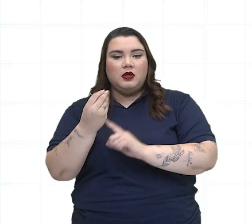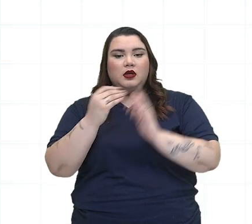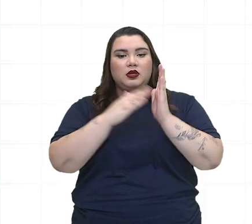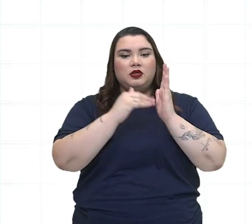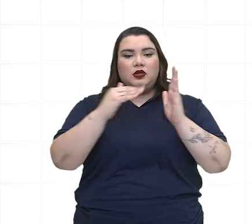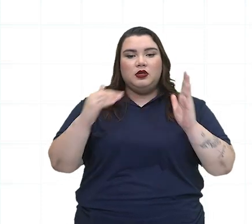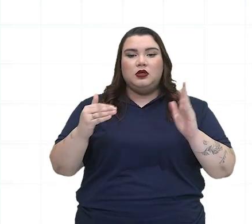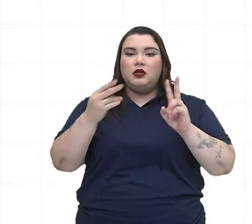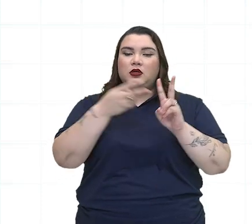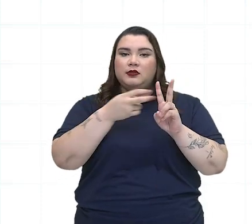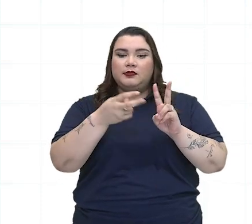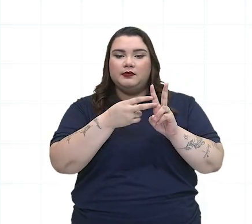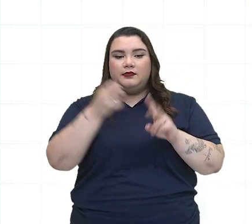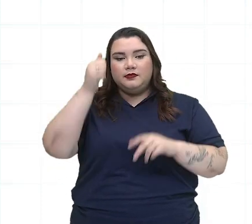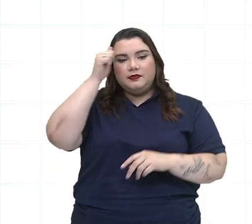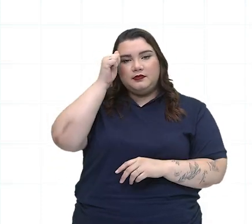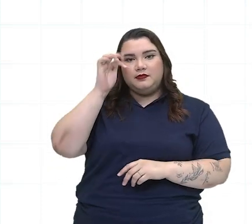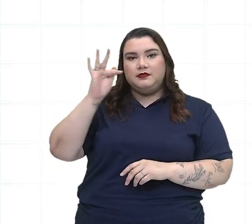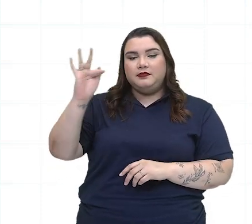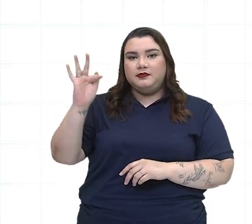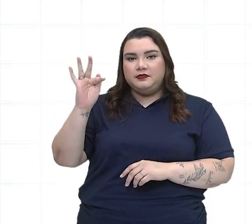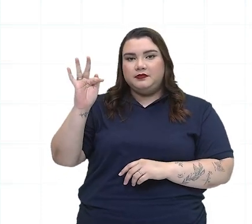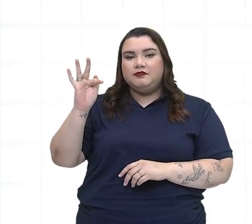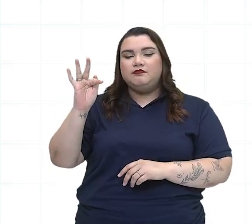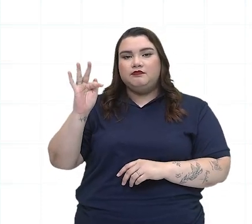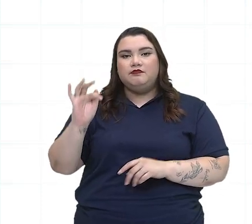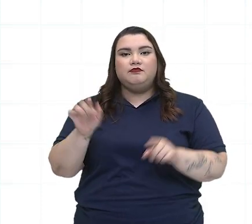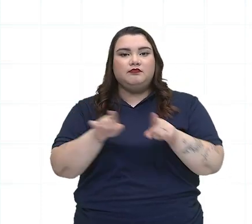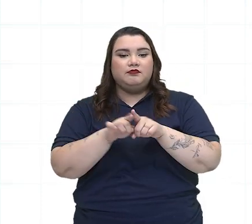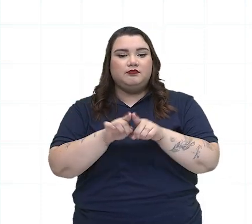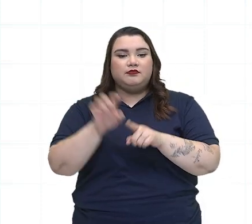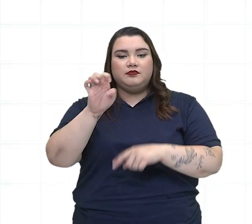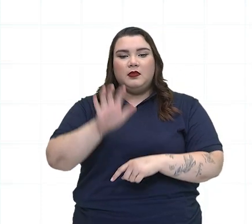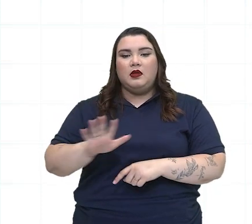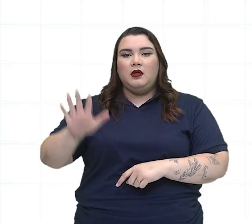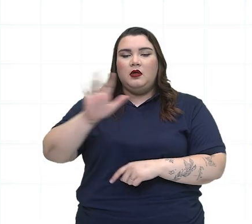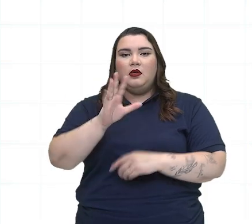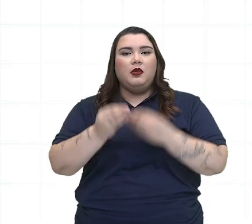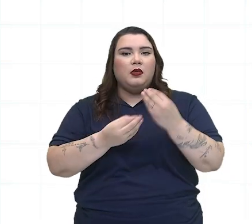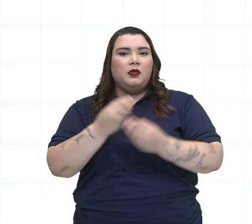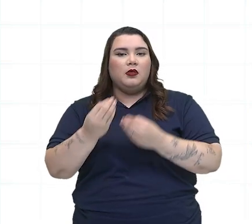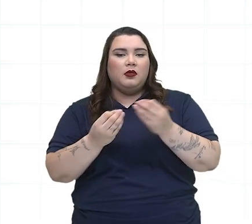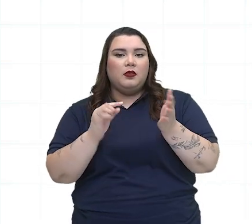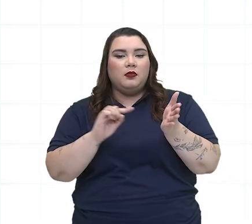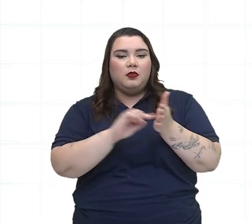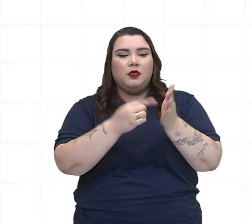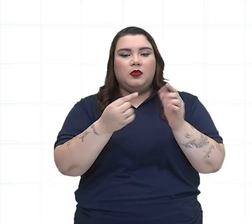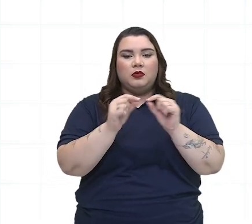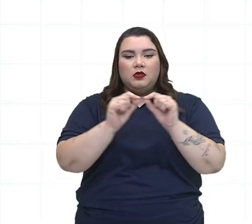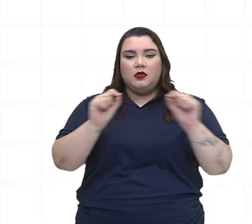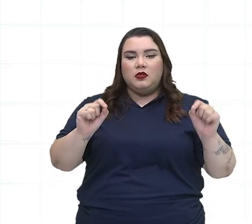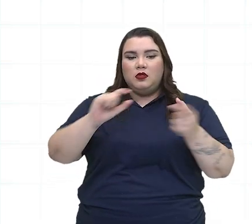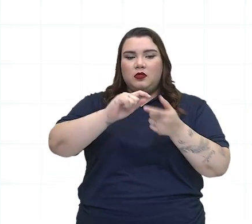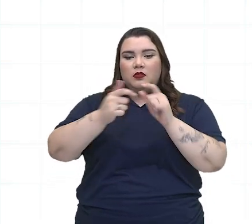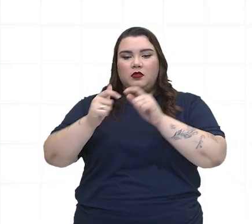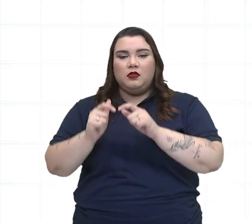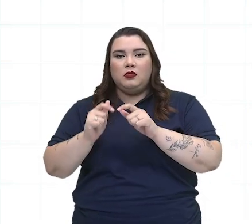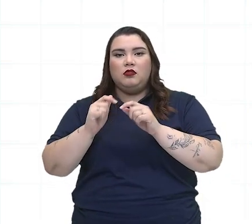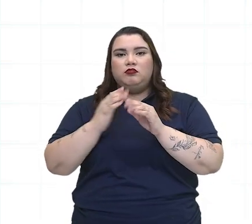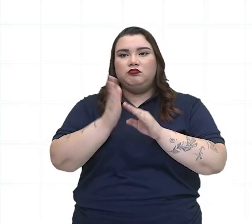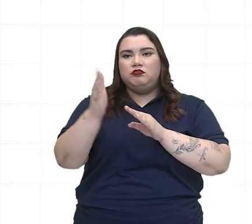das matrizes estéticas indígenas, africana e europeia. Ponto, linha,